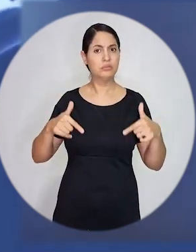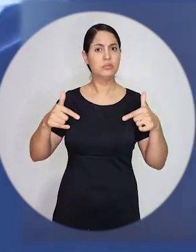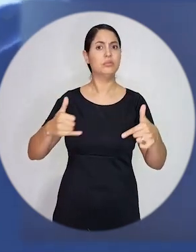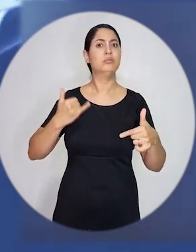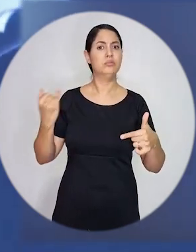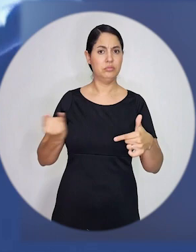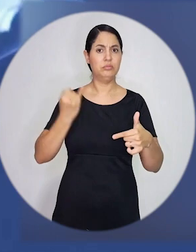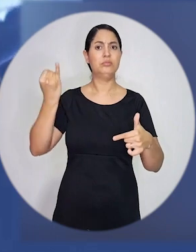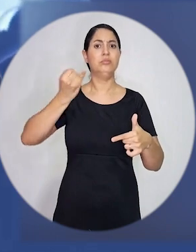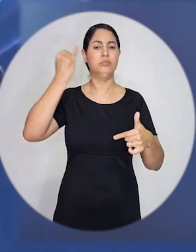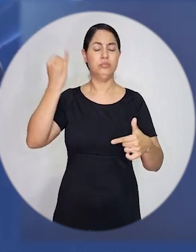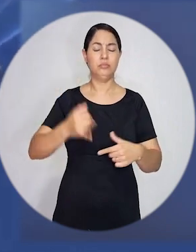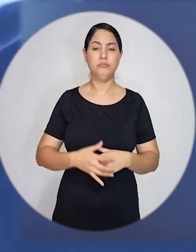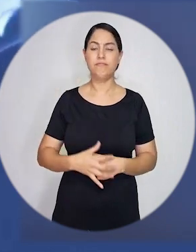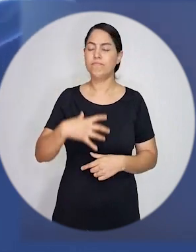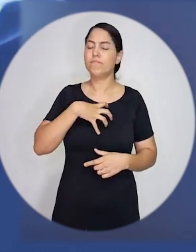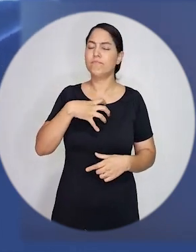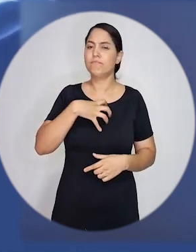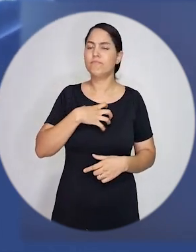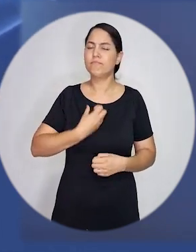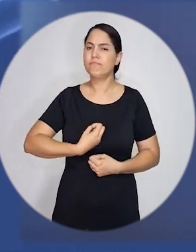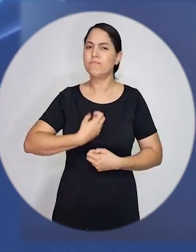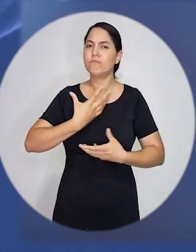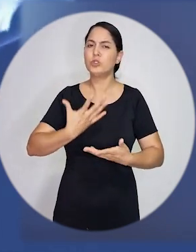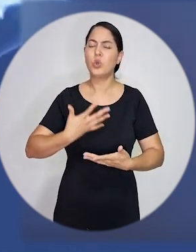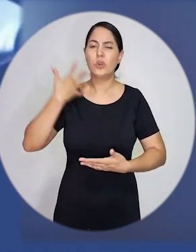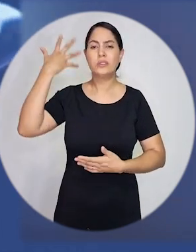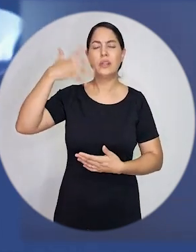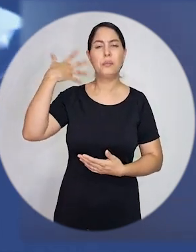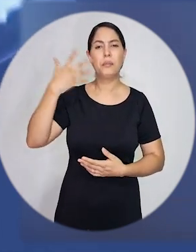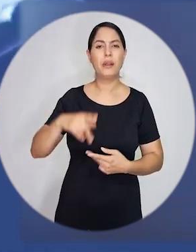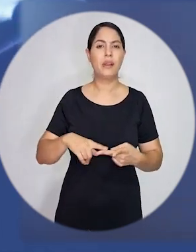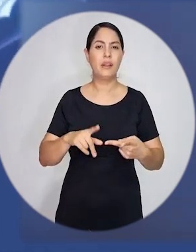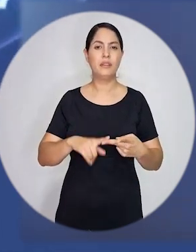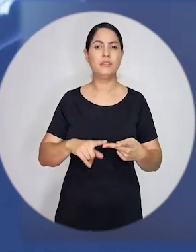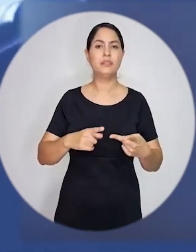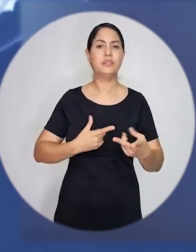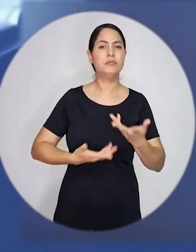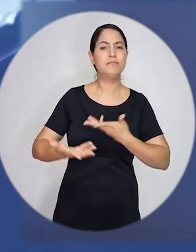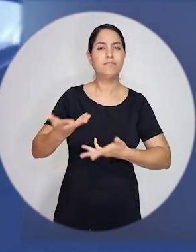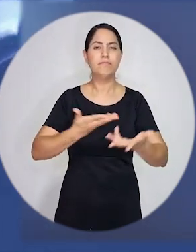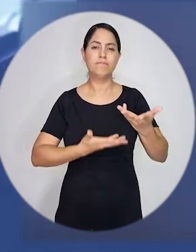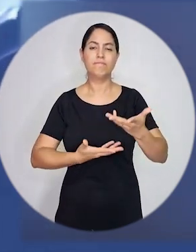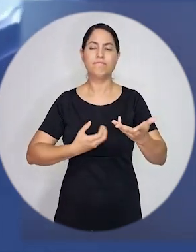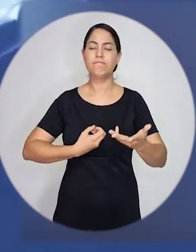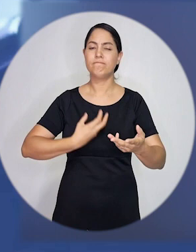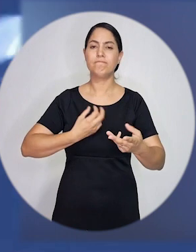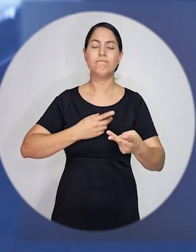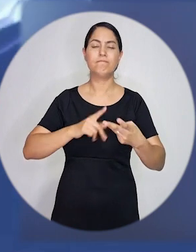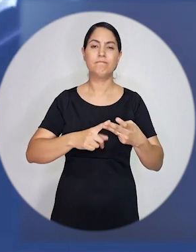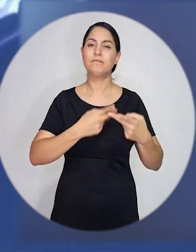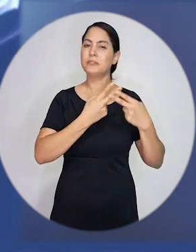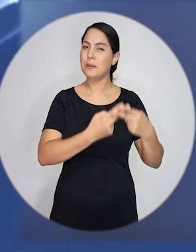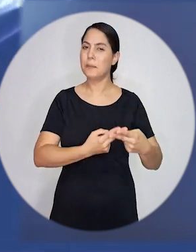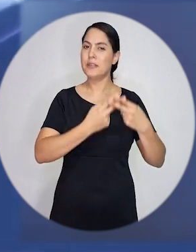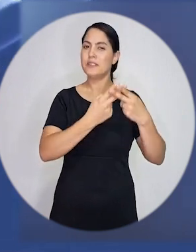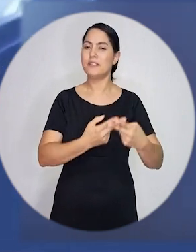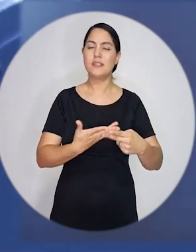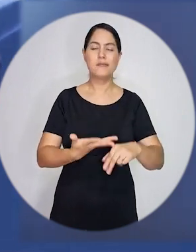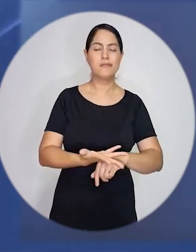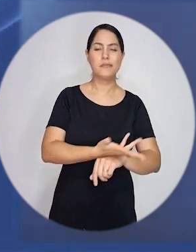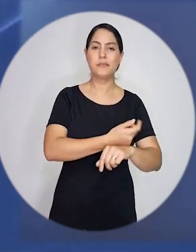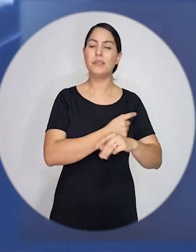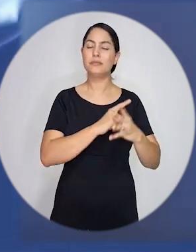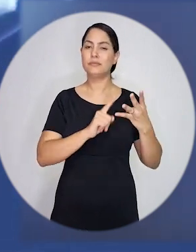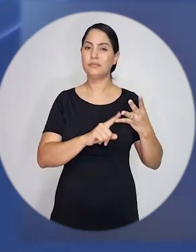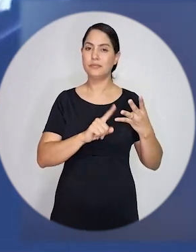liberdade. Utilizando-se do dom da palavra, do traquejo elegante, da paciência inabalável e da sabedoria